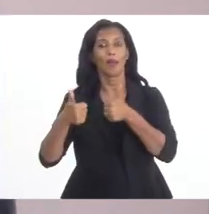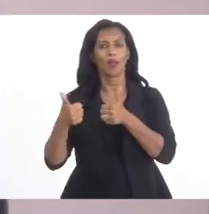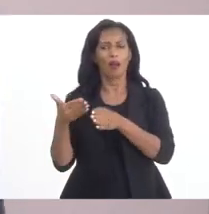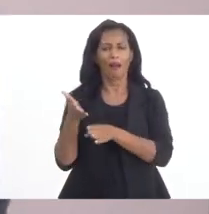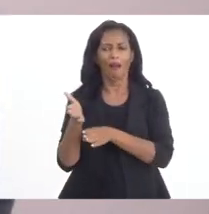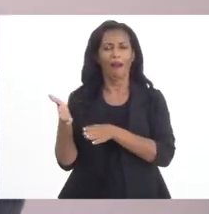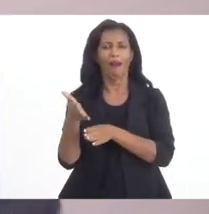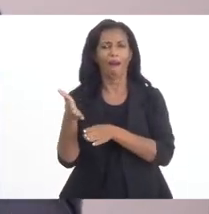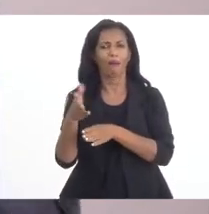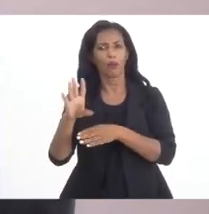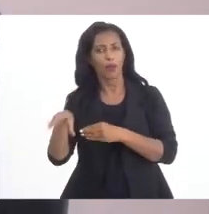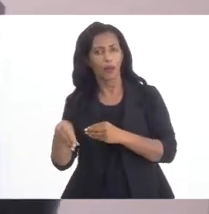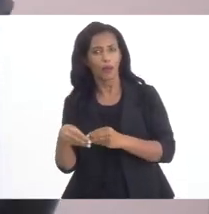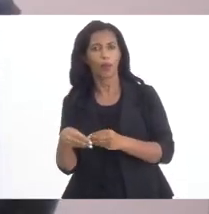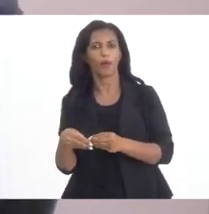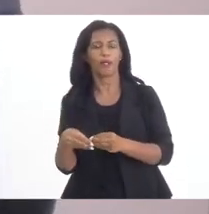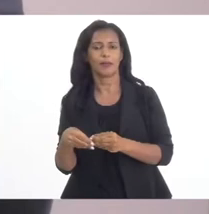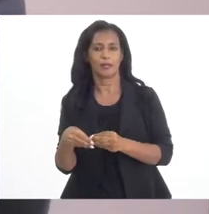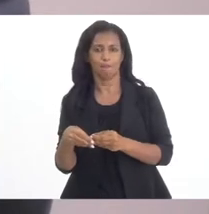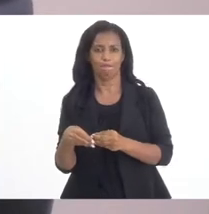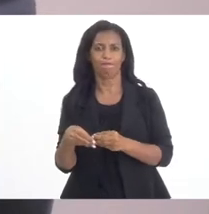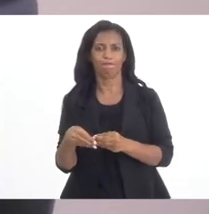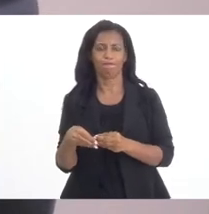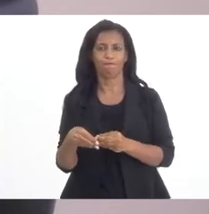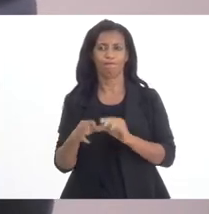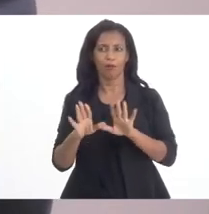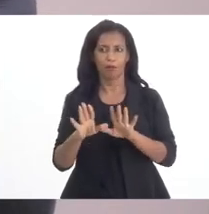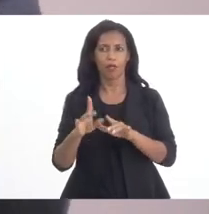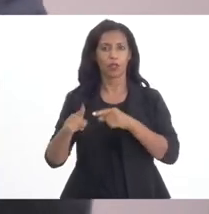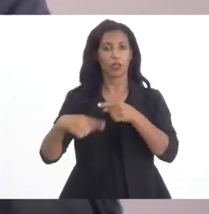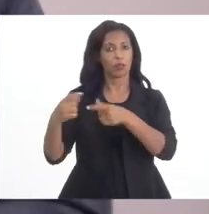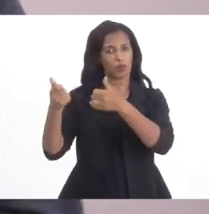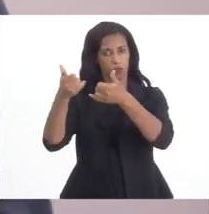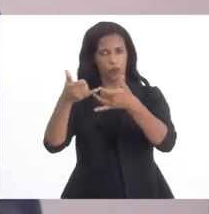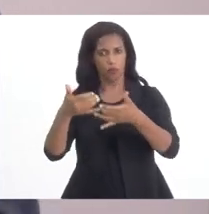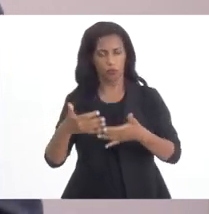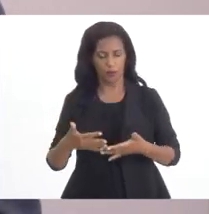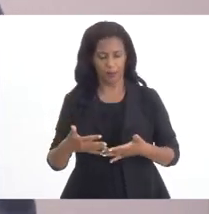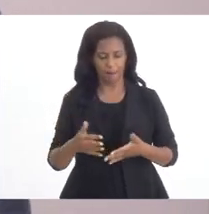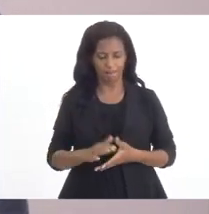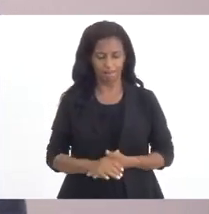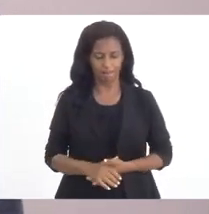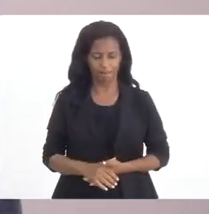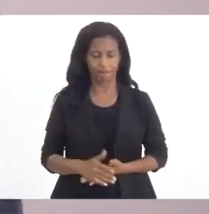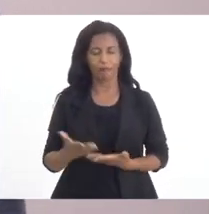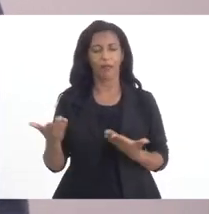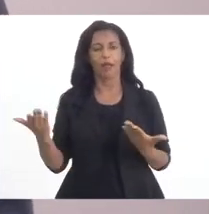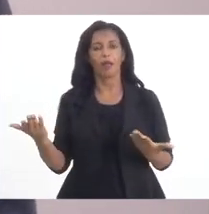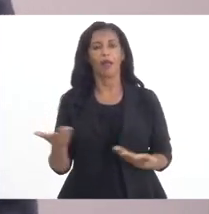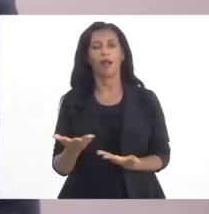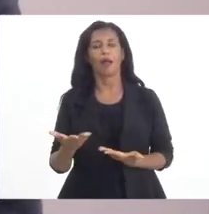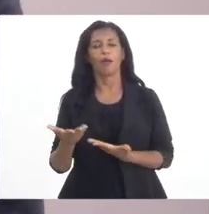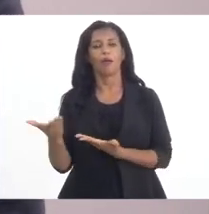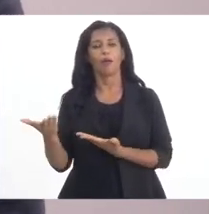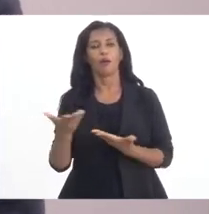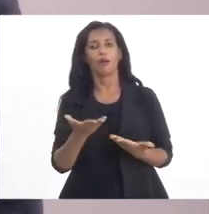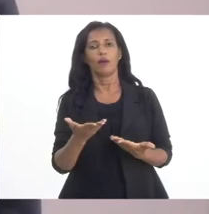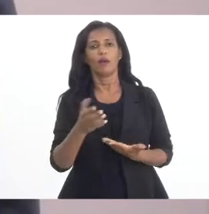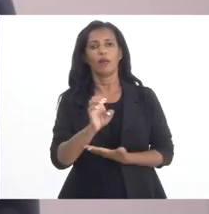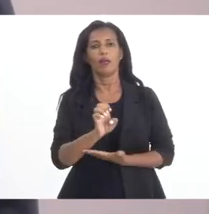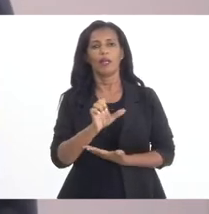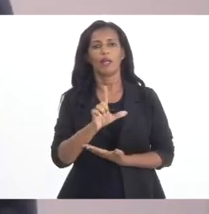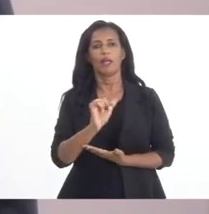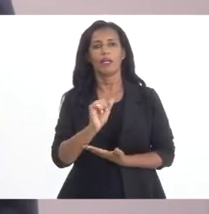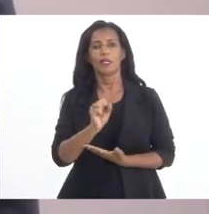é a incorporação, mas eu vou ter uma fala depois, vou me posicionar de forma mais detalhada. Agora eu quero chamar para fazer uso da palavra a Elizabeth